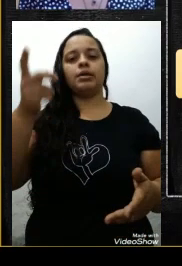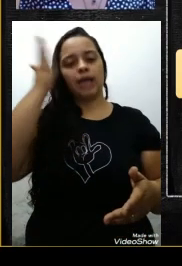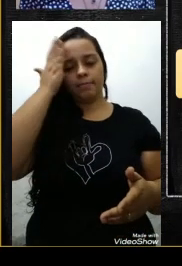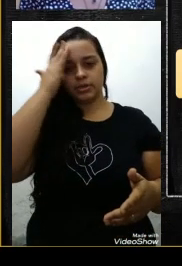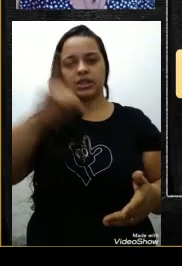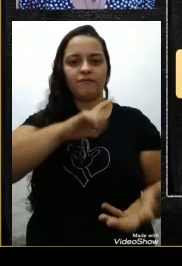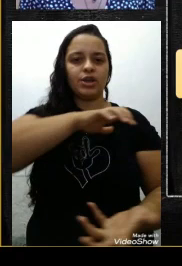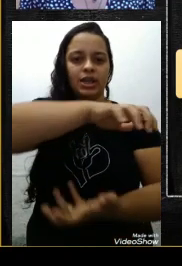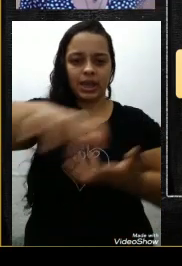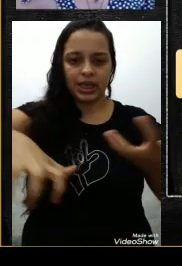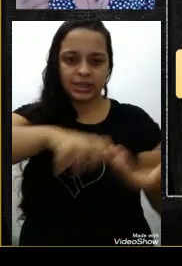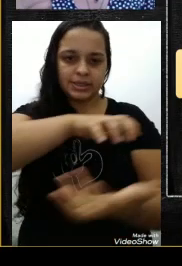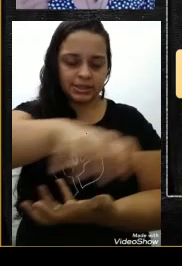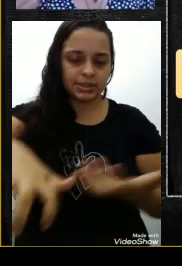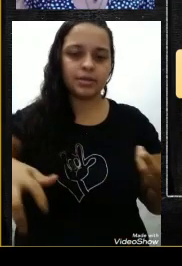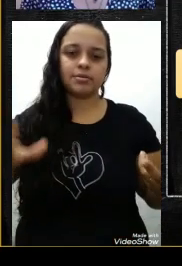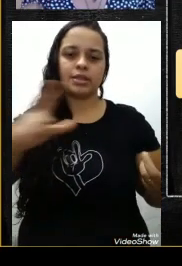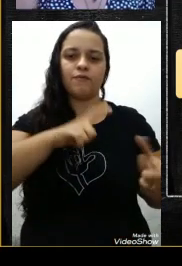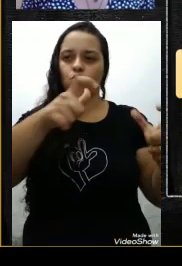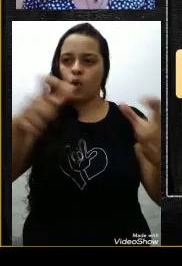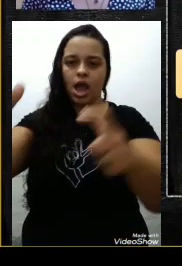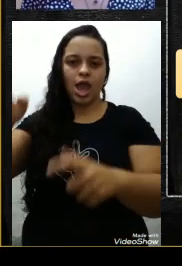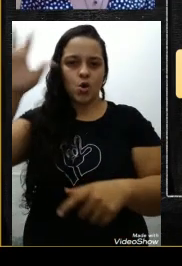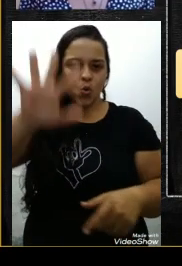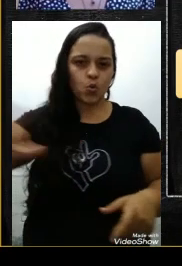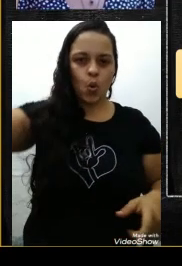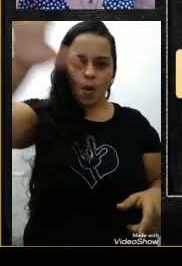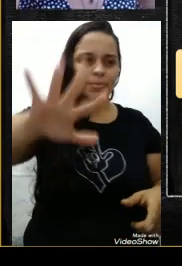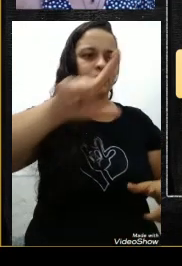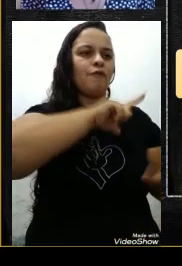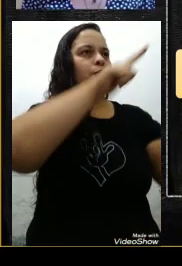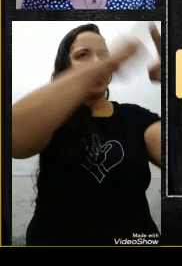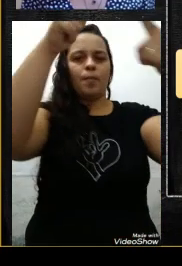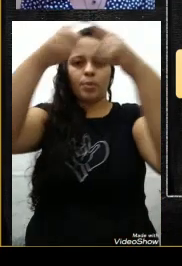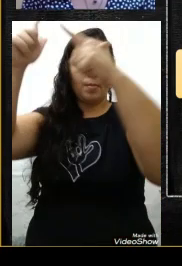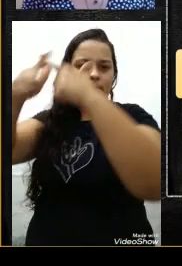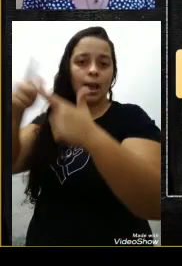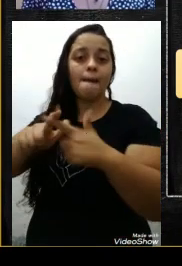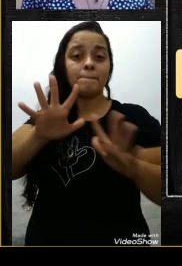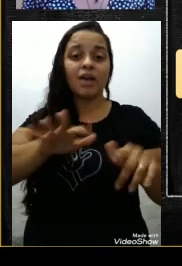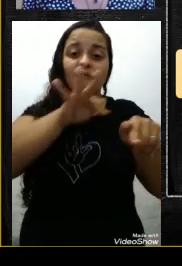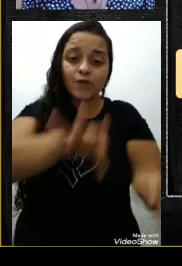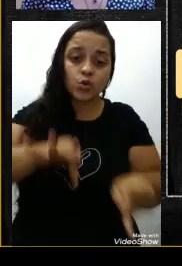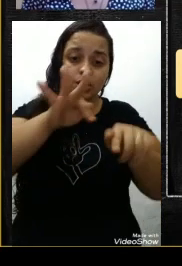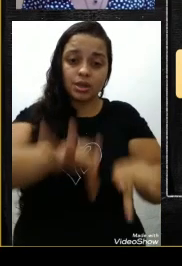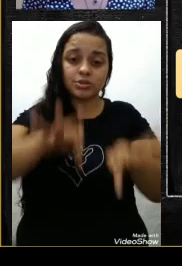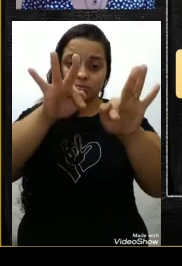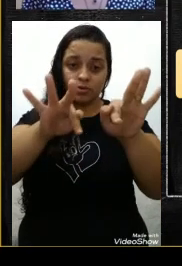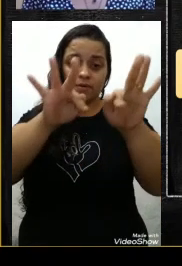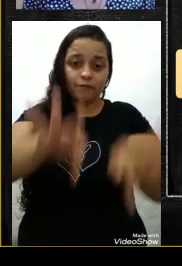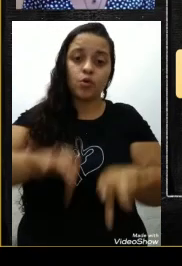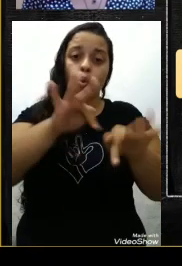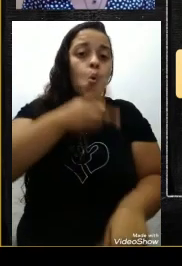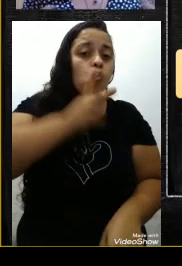entrado em crise e em várias partes da Europa ter entrado em colapso, o feudalismo não deixa